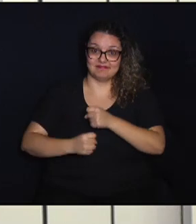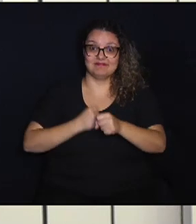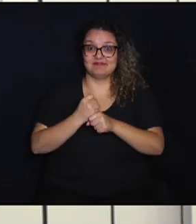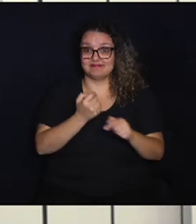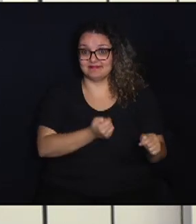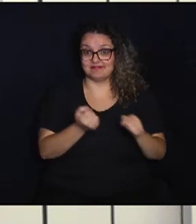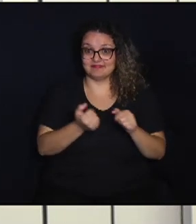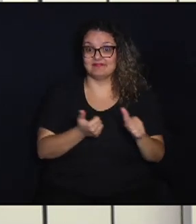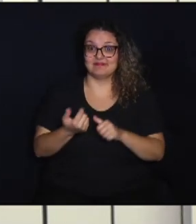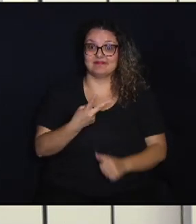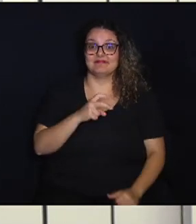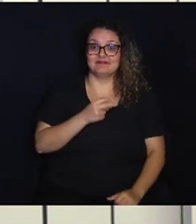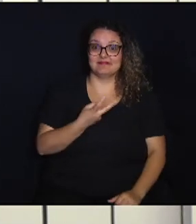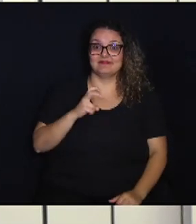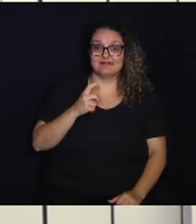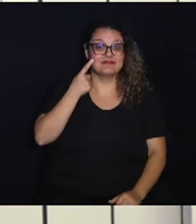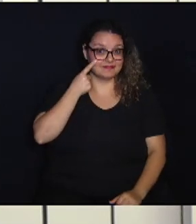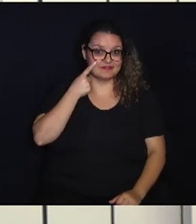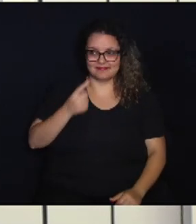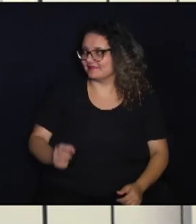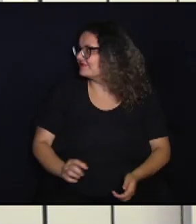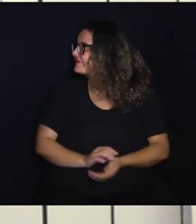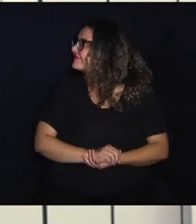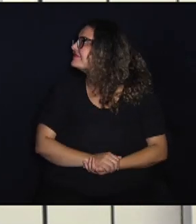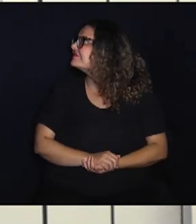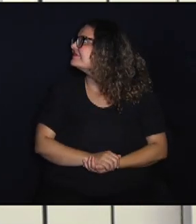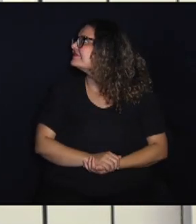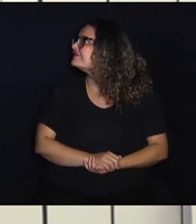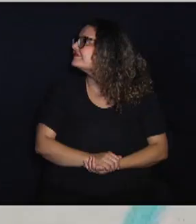agora 2025. Acompanhe.